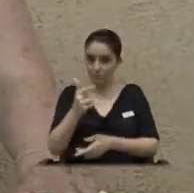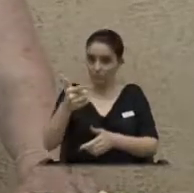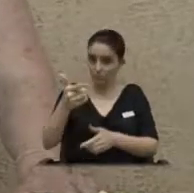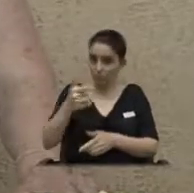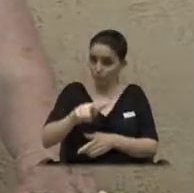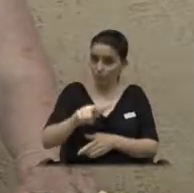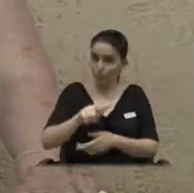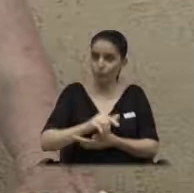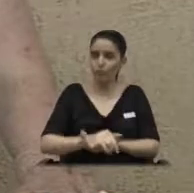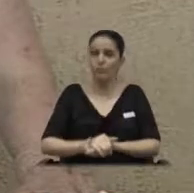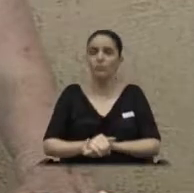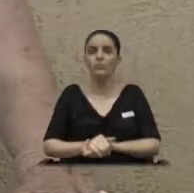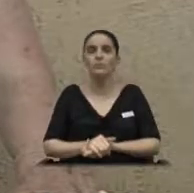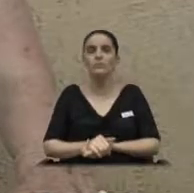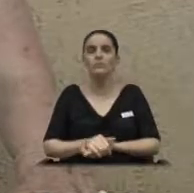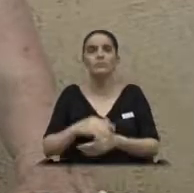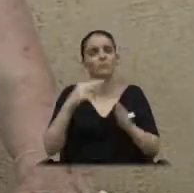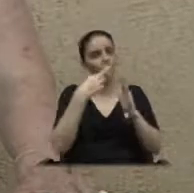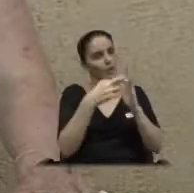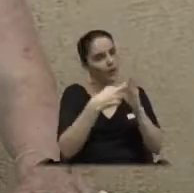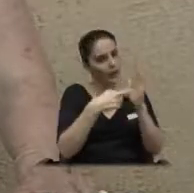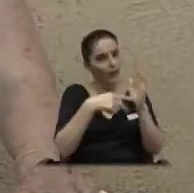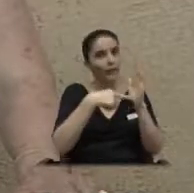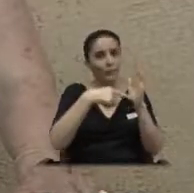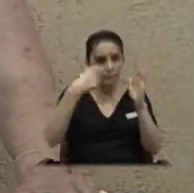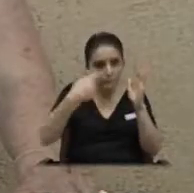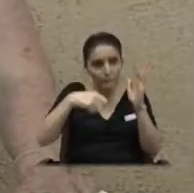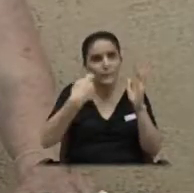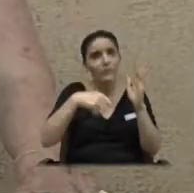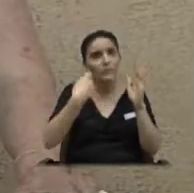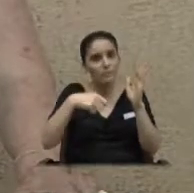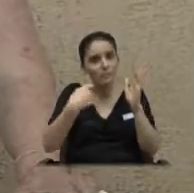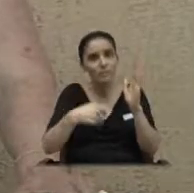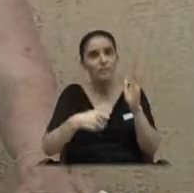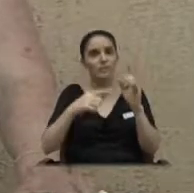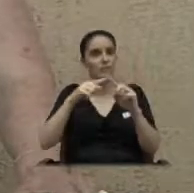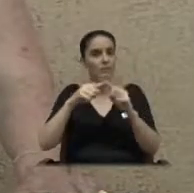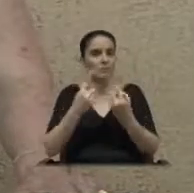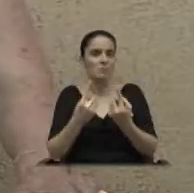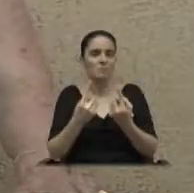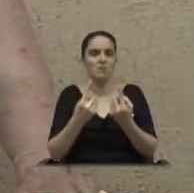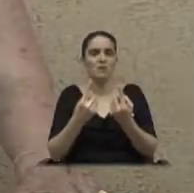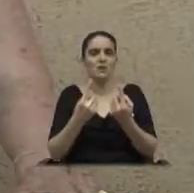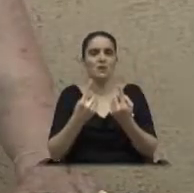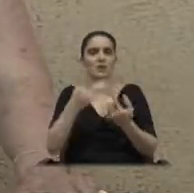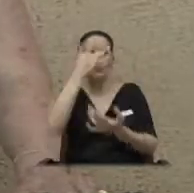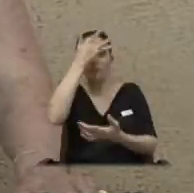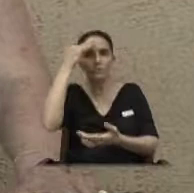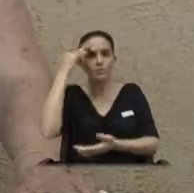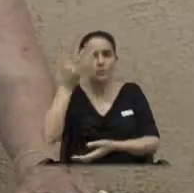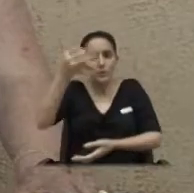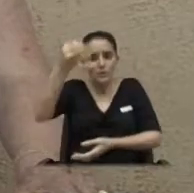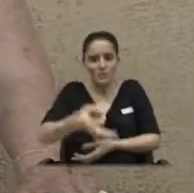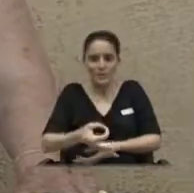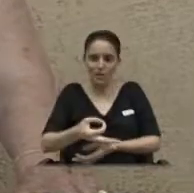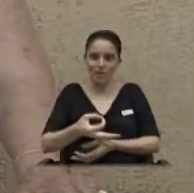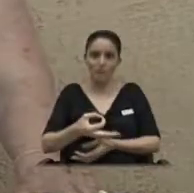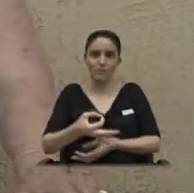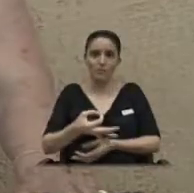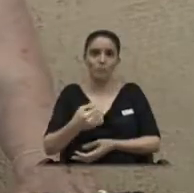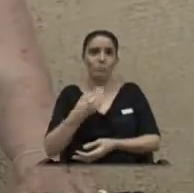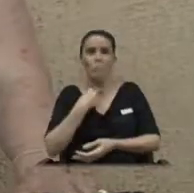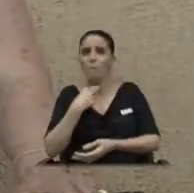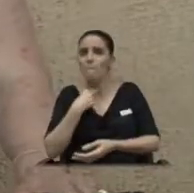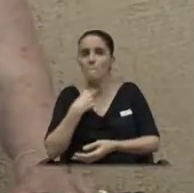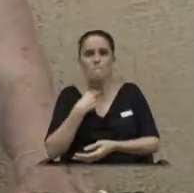falei mesmo, só que assim, eu não vejo que isso deva dificultar a vida de quem está levando a sério, de quem está fazendo tudo da forma como tem que